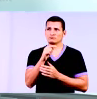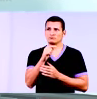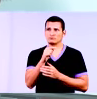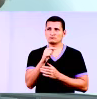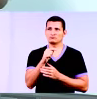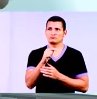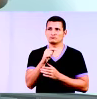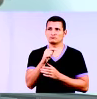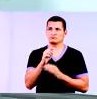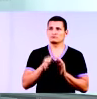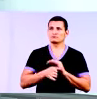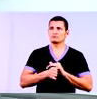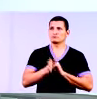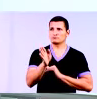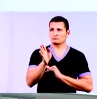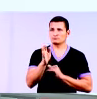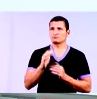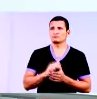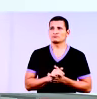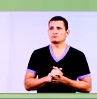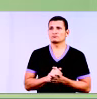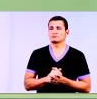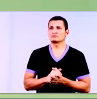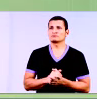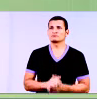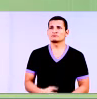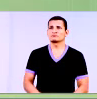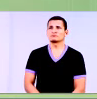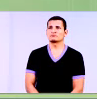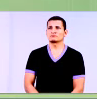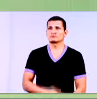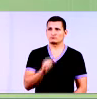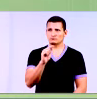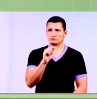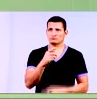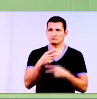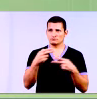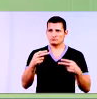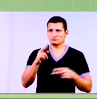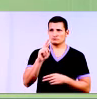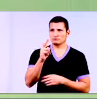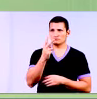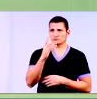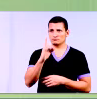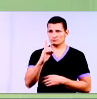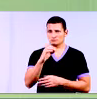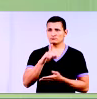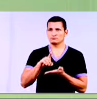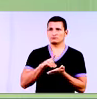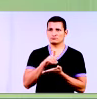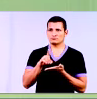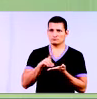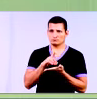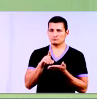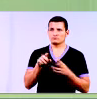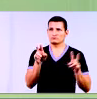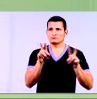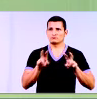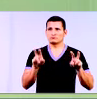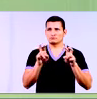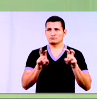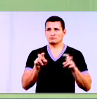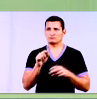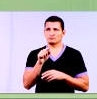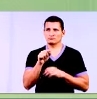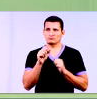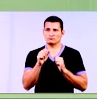de saída. Então, esse dispositivo aqui, o HD, o disco rígido do computador, ele pode